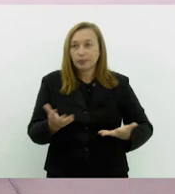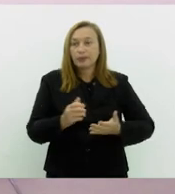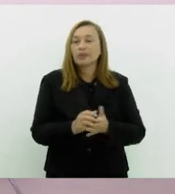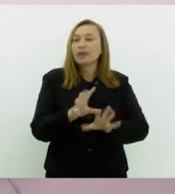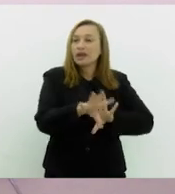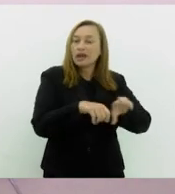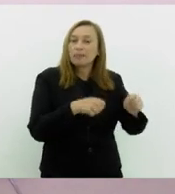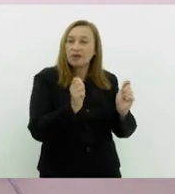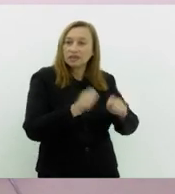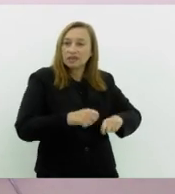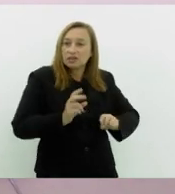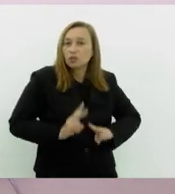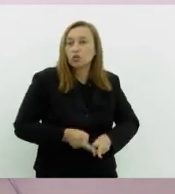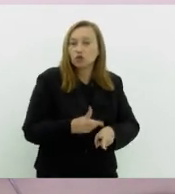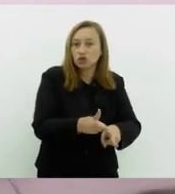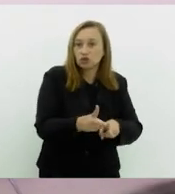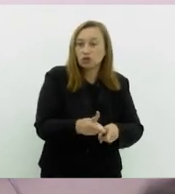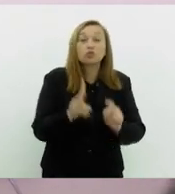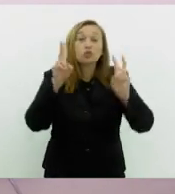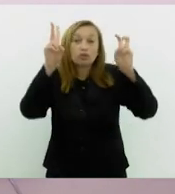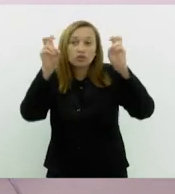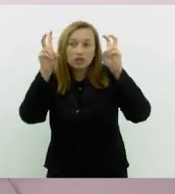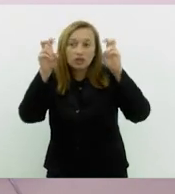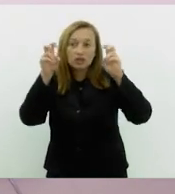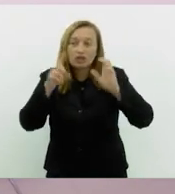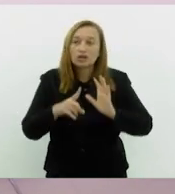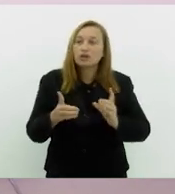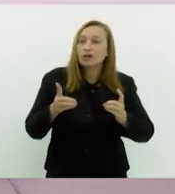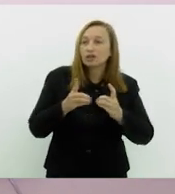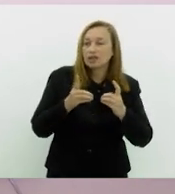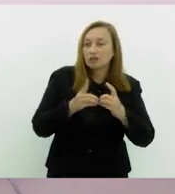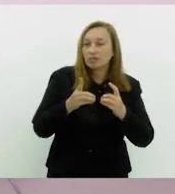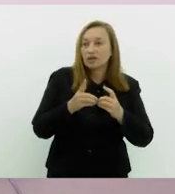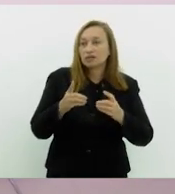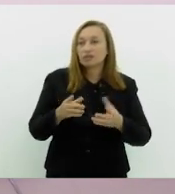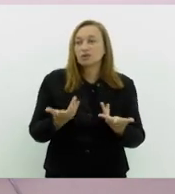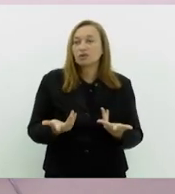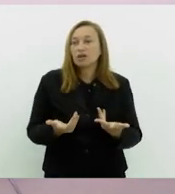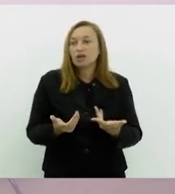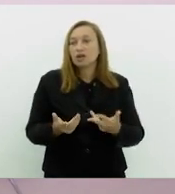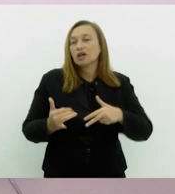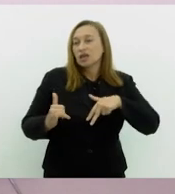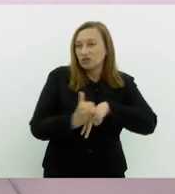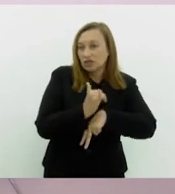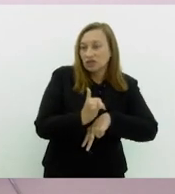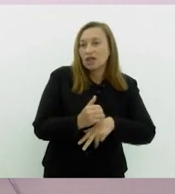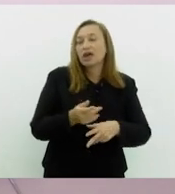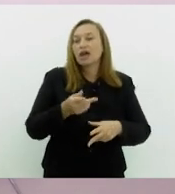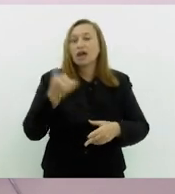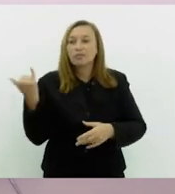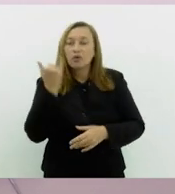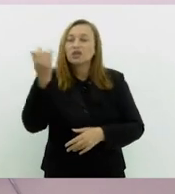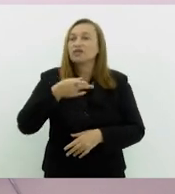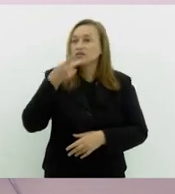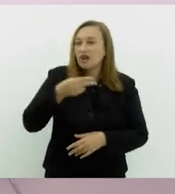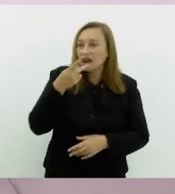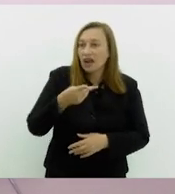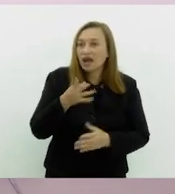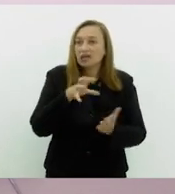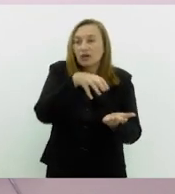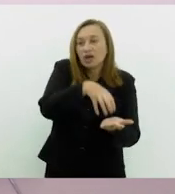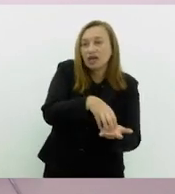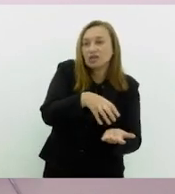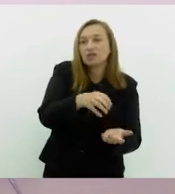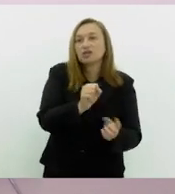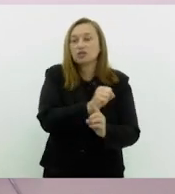Capacitação continuada da rede sobre a temática para atendimento às vítimas. Então, é importante a gente falar sobre isso com a rede socioassistencial, rede de